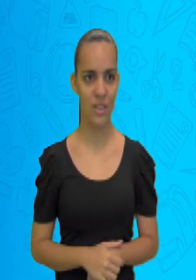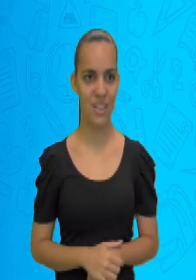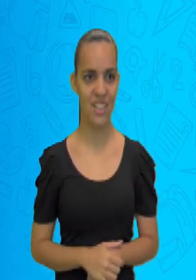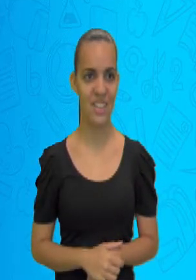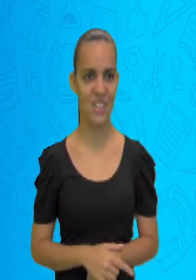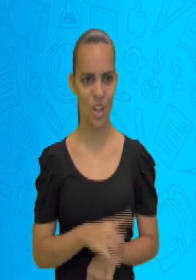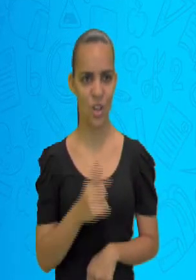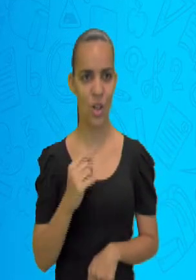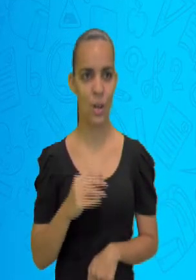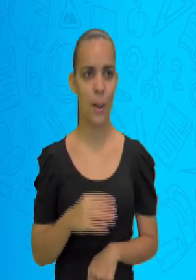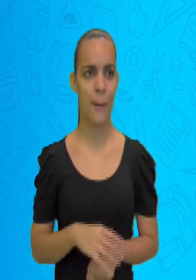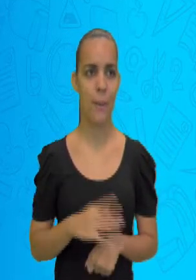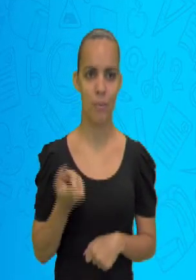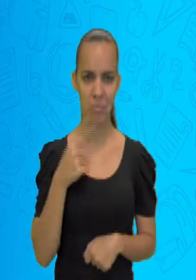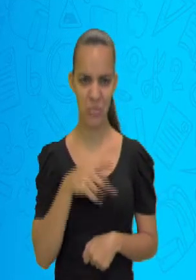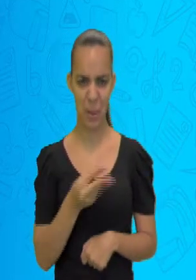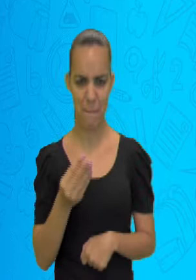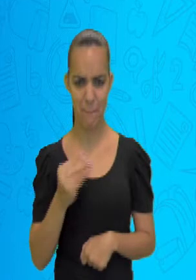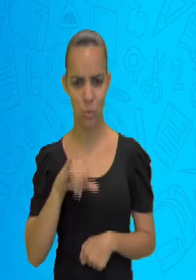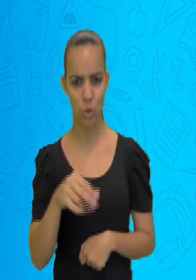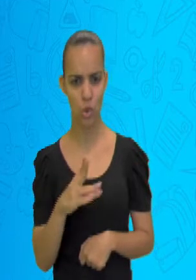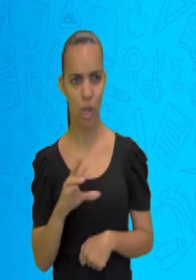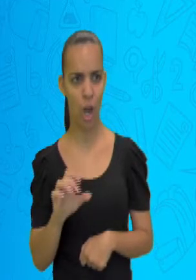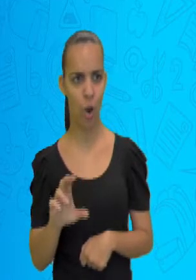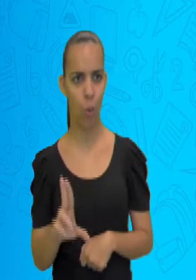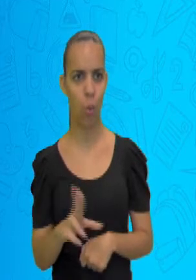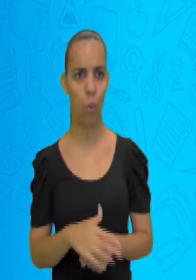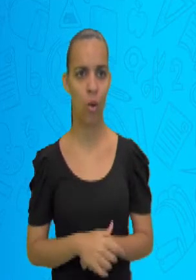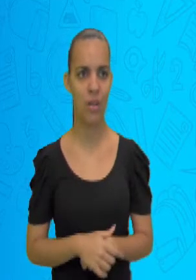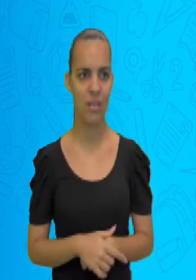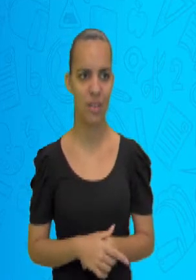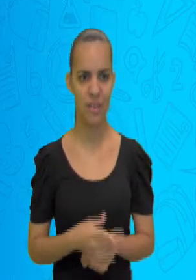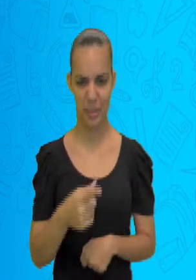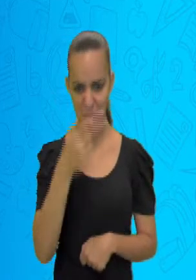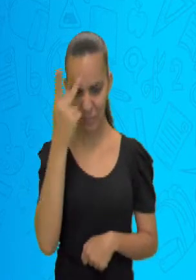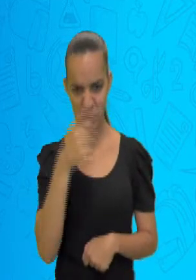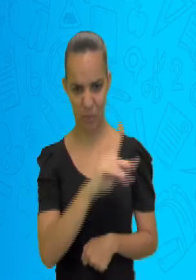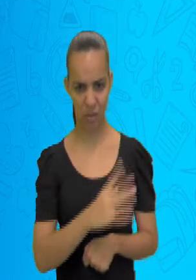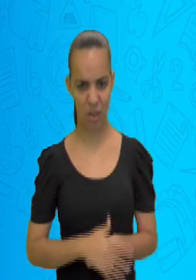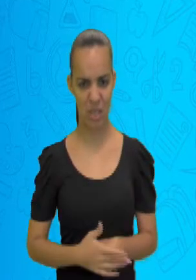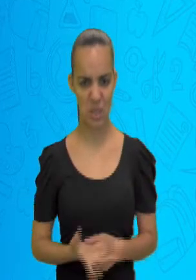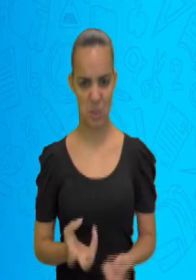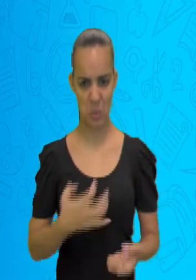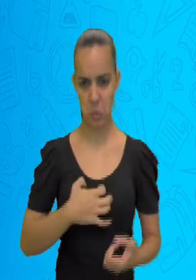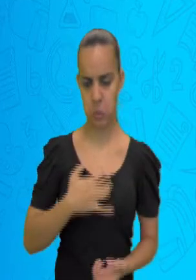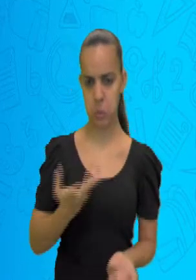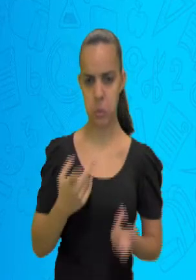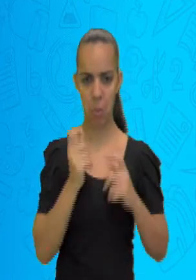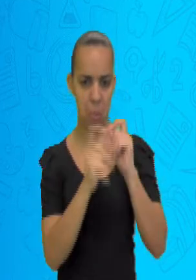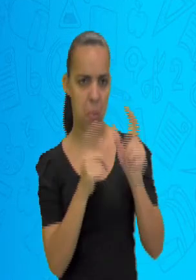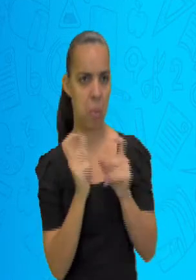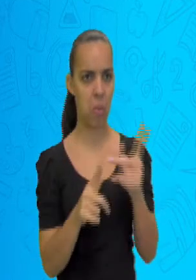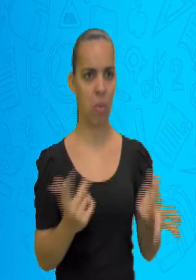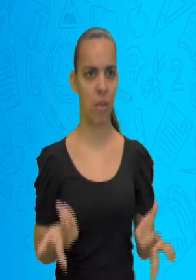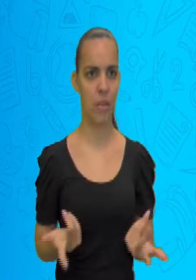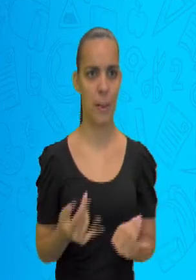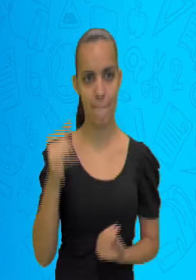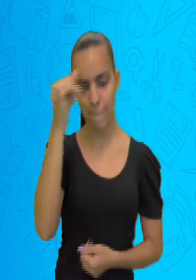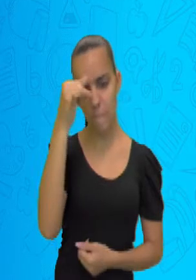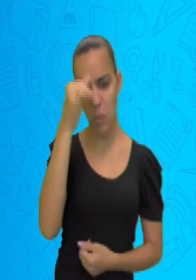meu? Ou seja, estou me referindo que ele está sendo bobo, ignorante, né? Larica,